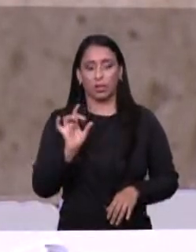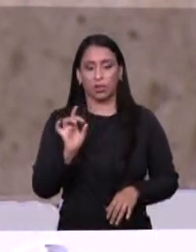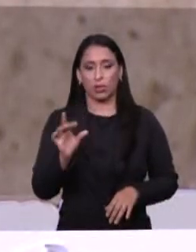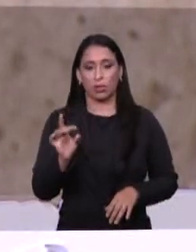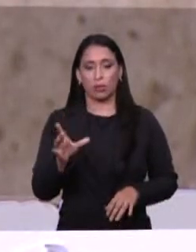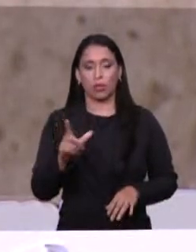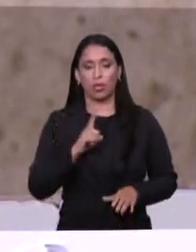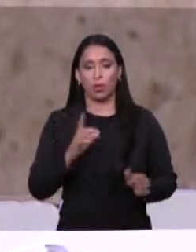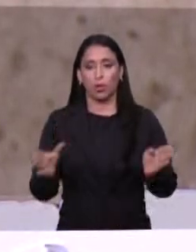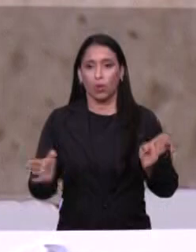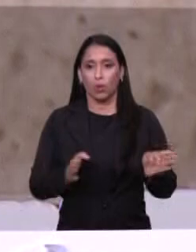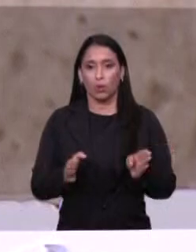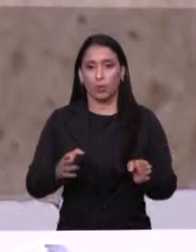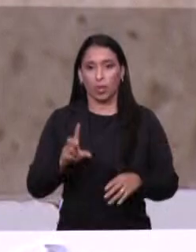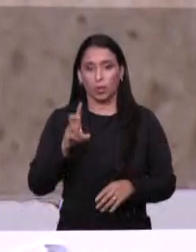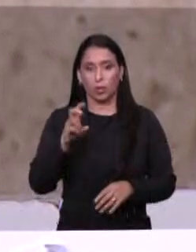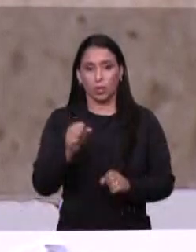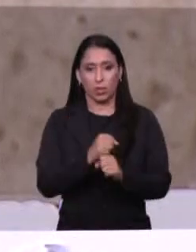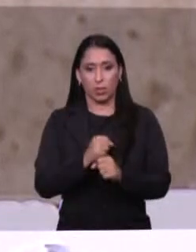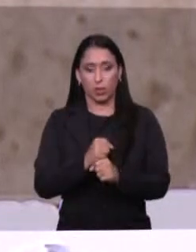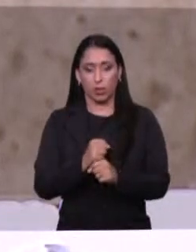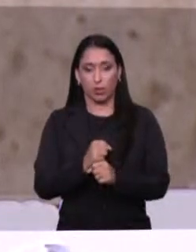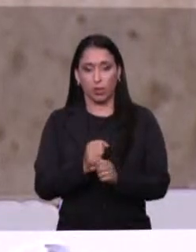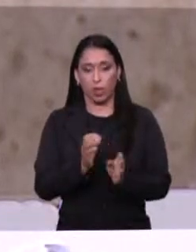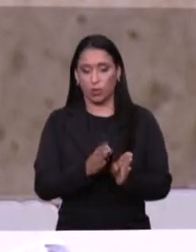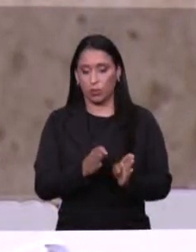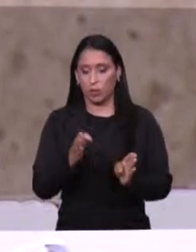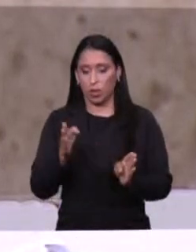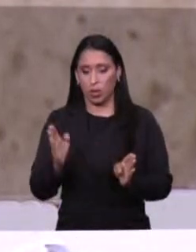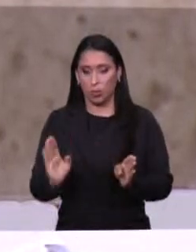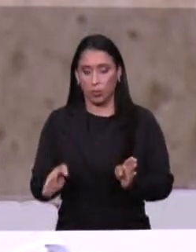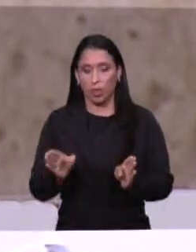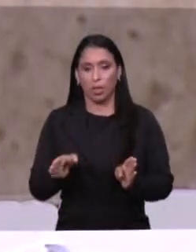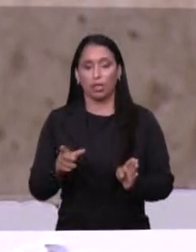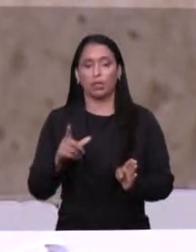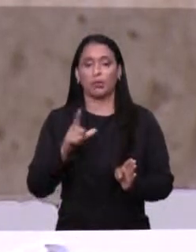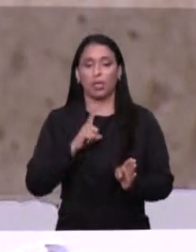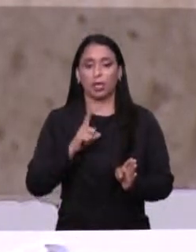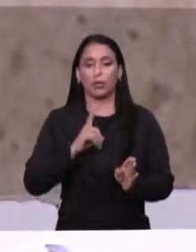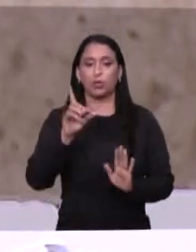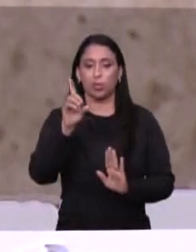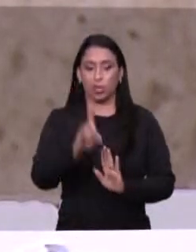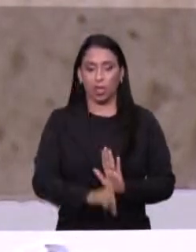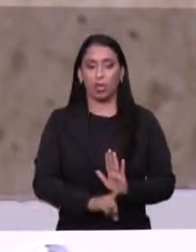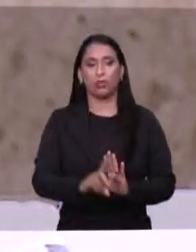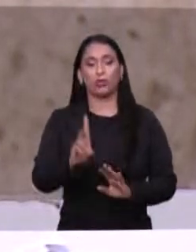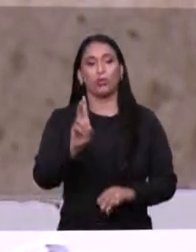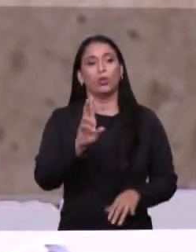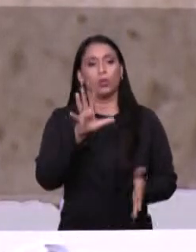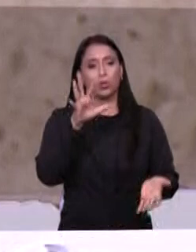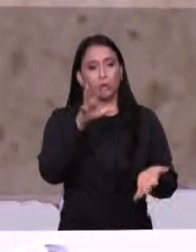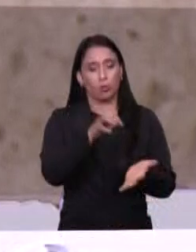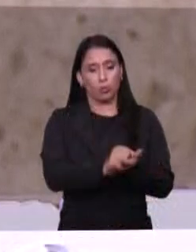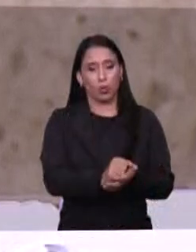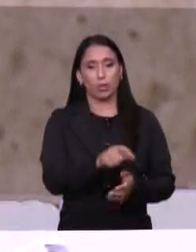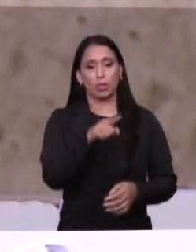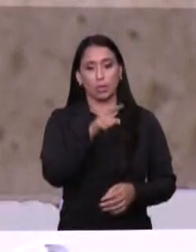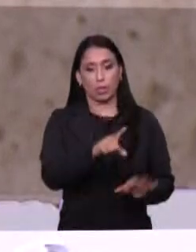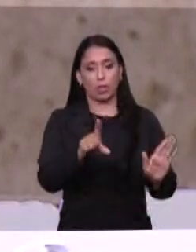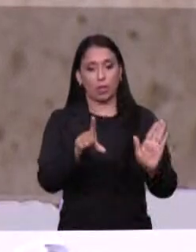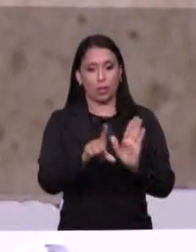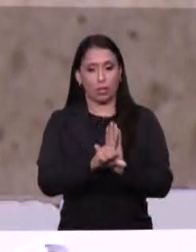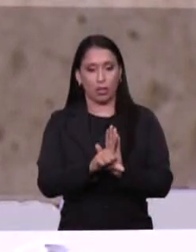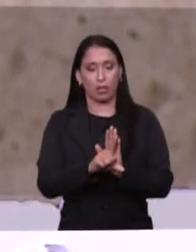o final do prazo de 5 anos para requerer o reconhecimento do direito real de uso de que trata a